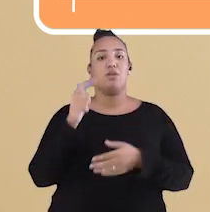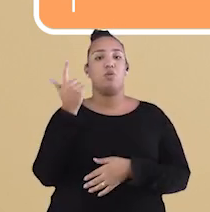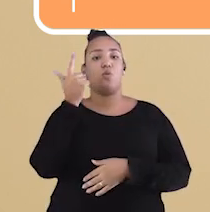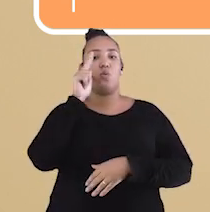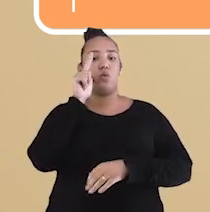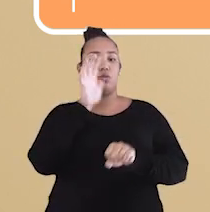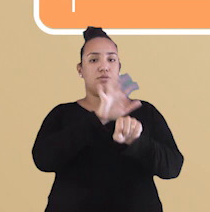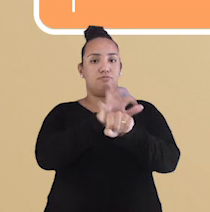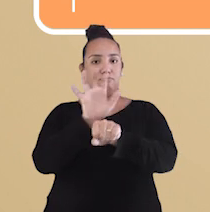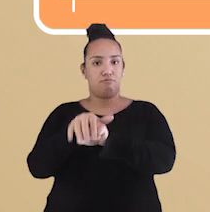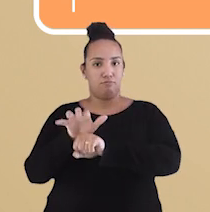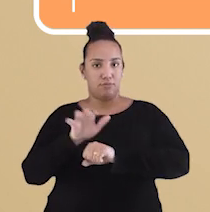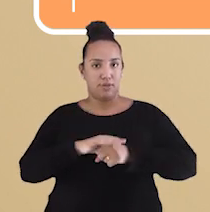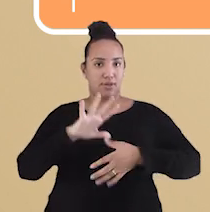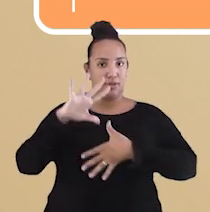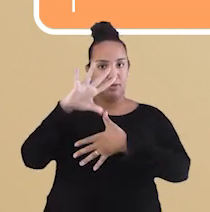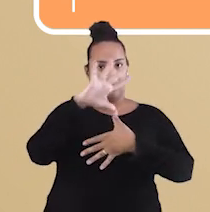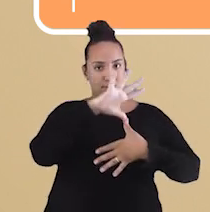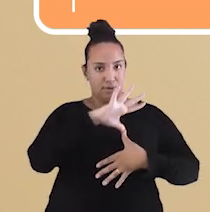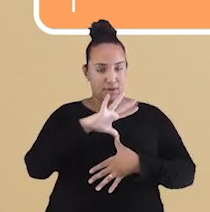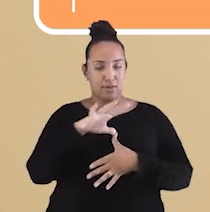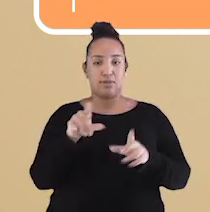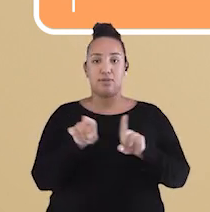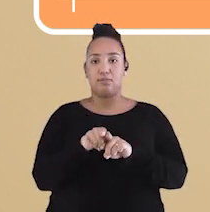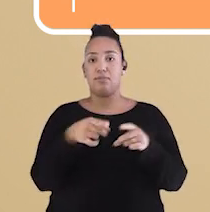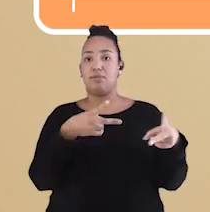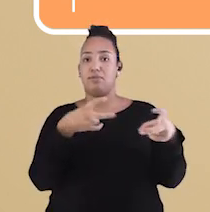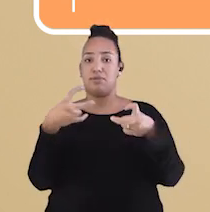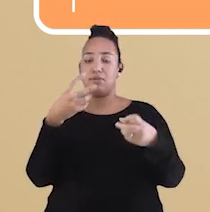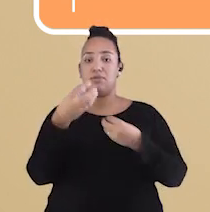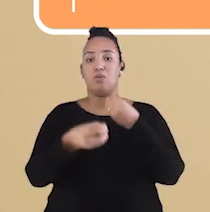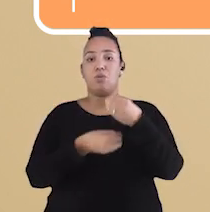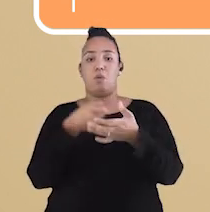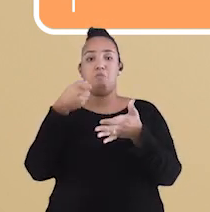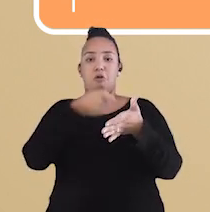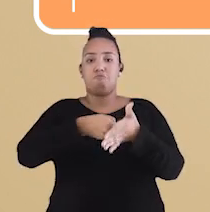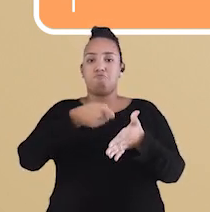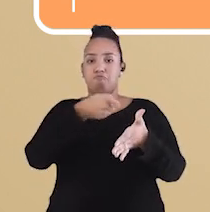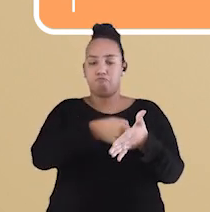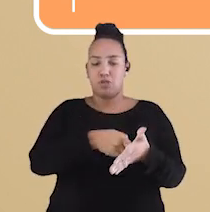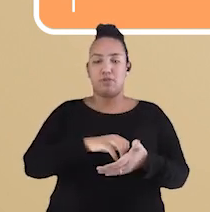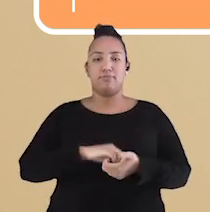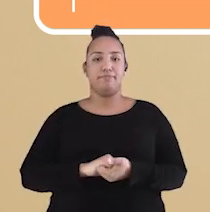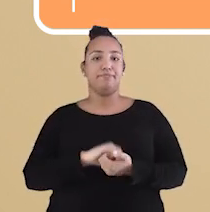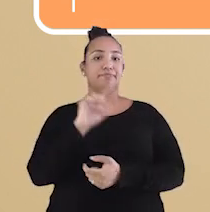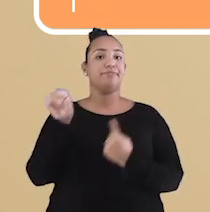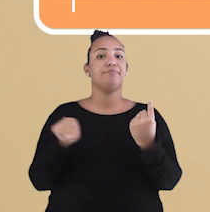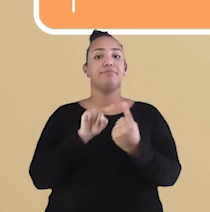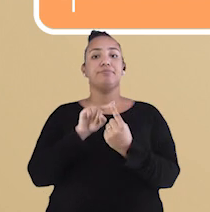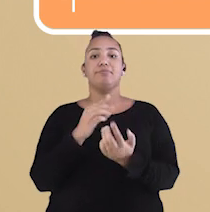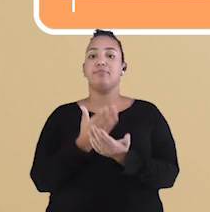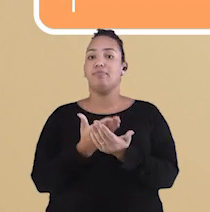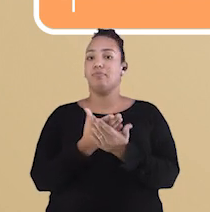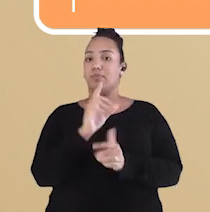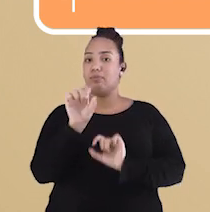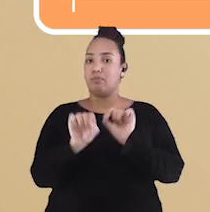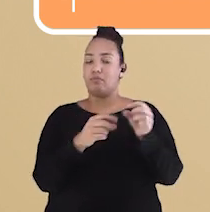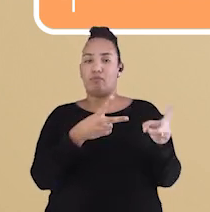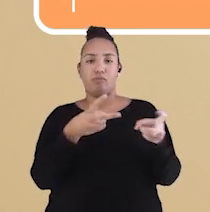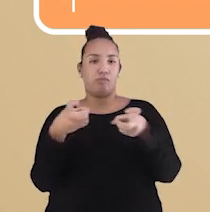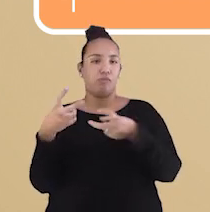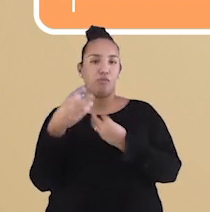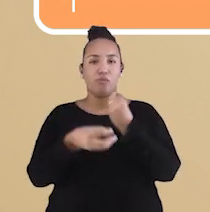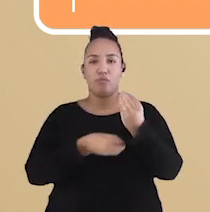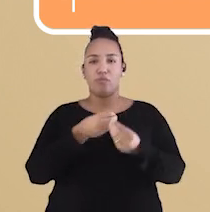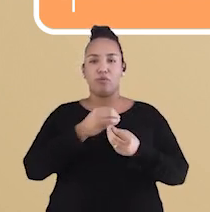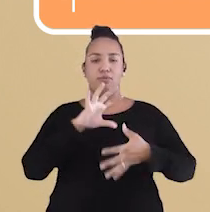para as populações ameríndias e identifica as formas de resistência. O nosso objetivo é identificar os processos de